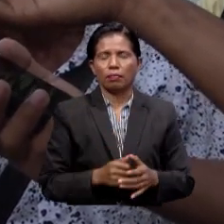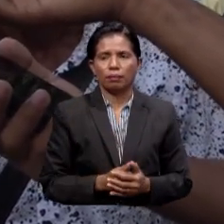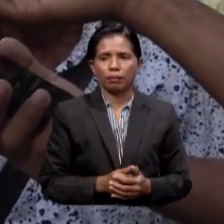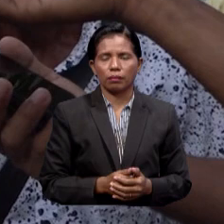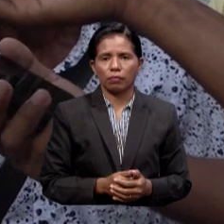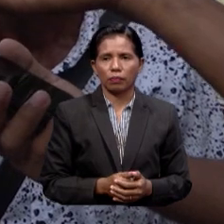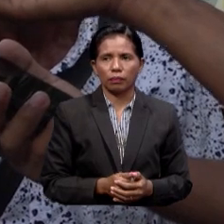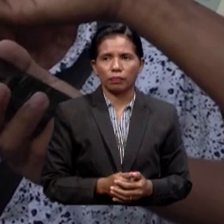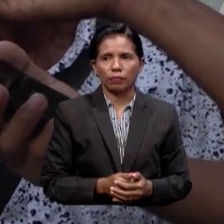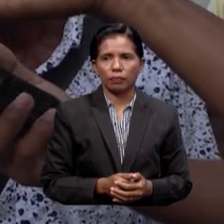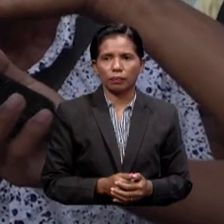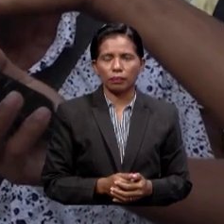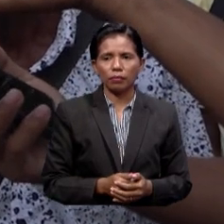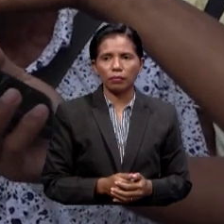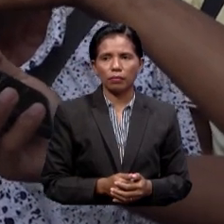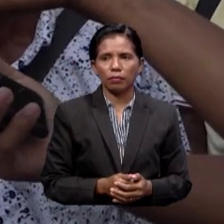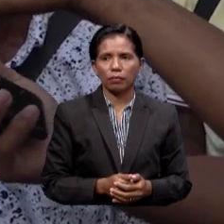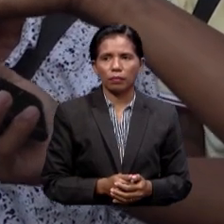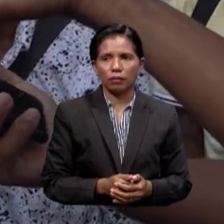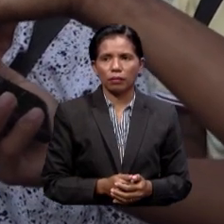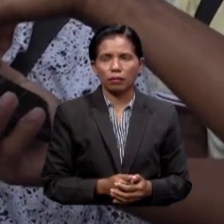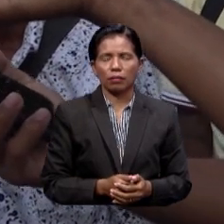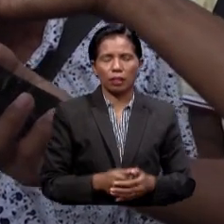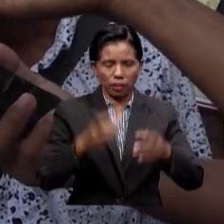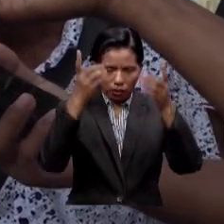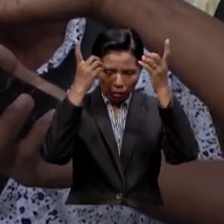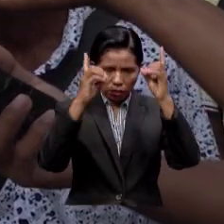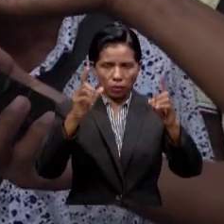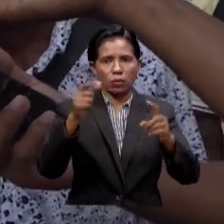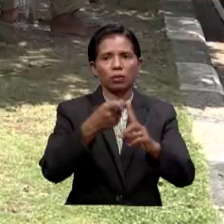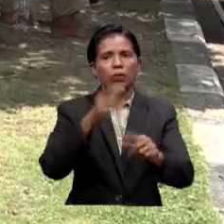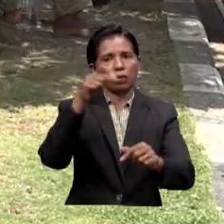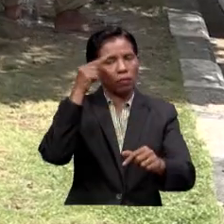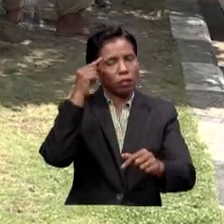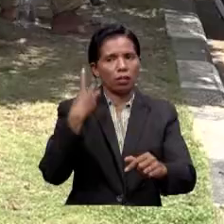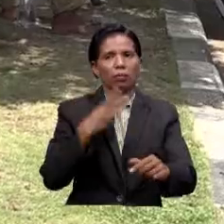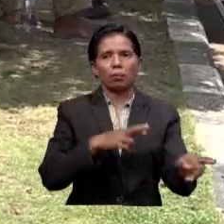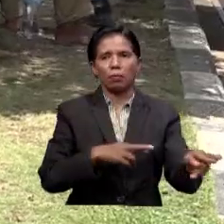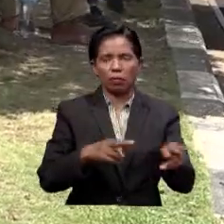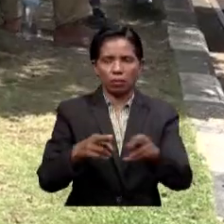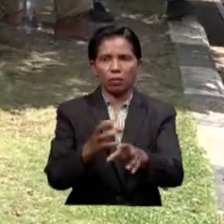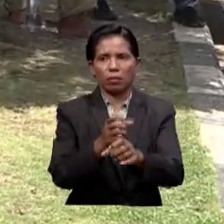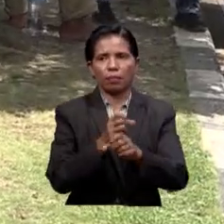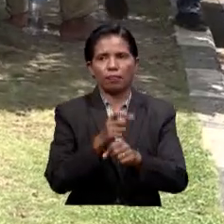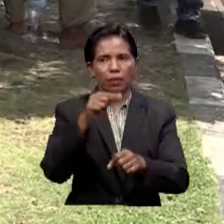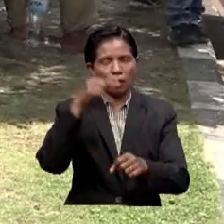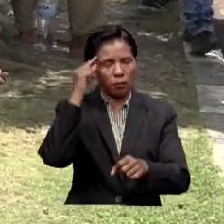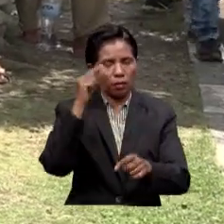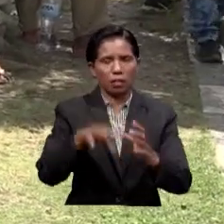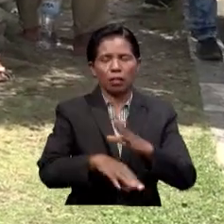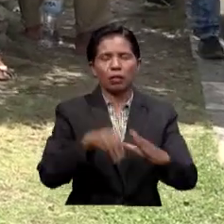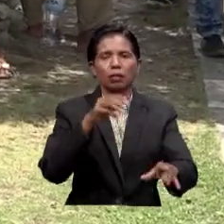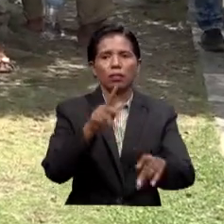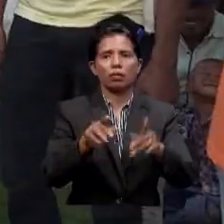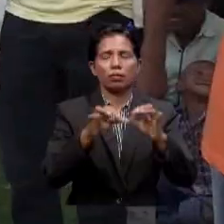buat simu kan? Sein decisão si governo, kami pronto atu simu. Antes ne governo hasai ona komunidade uma